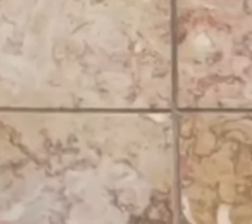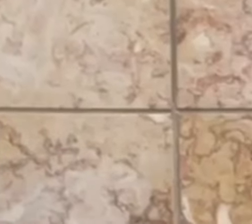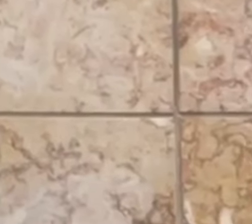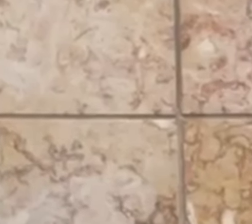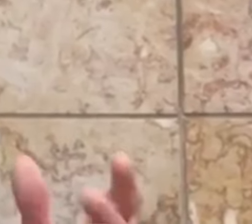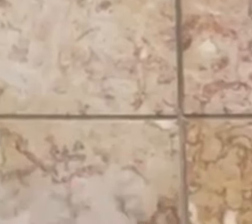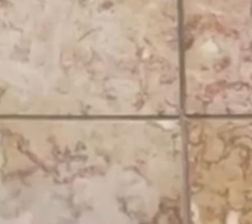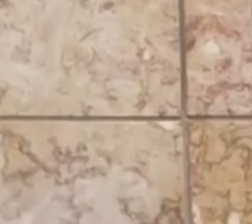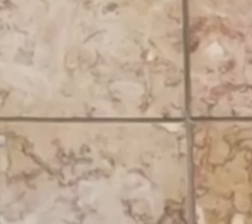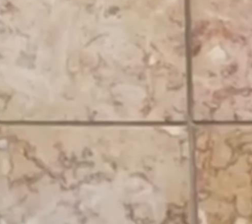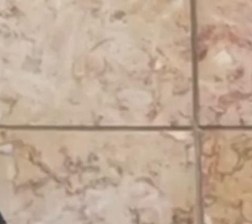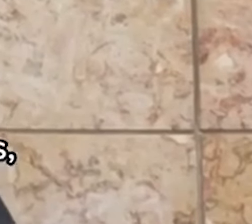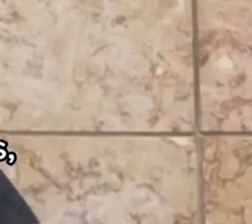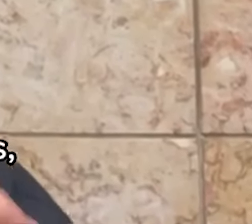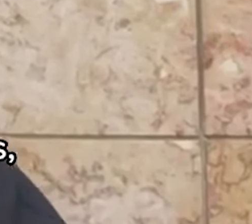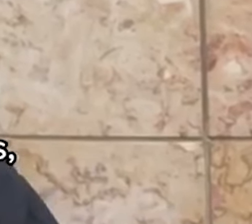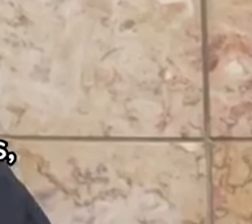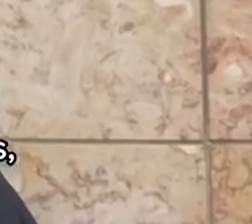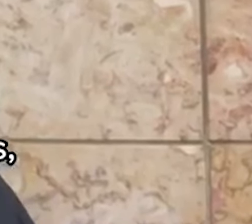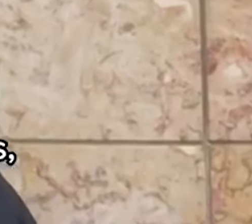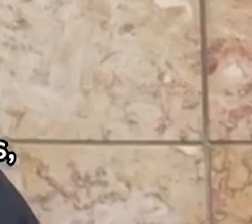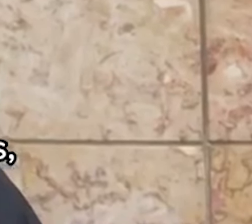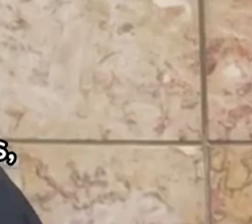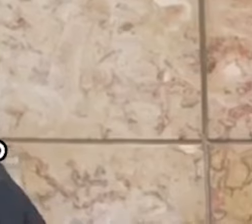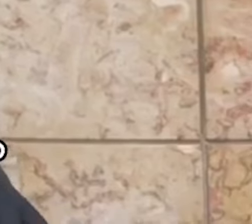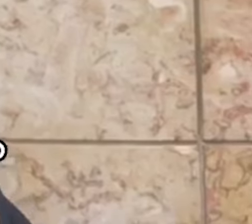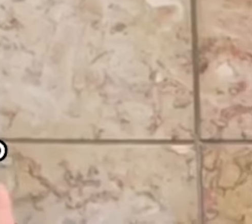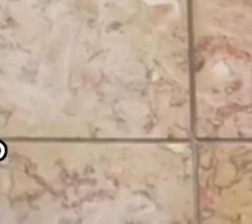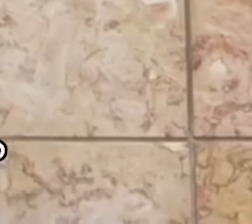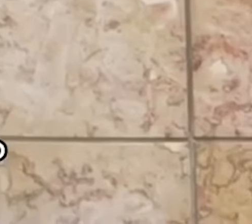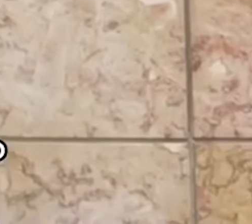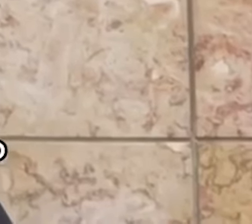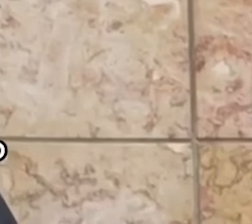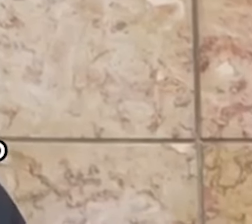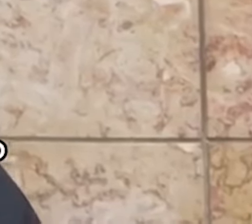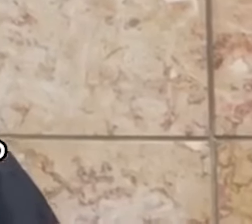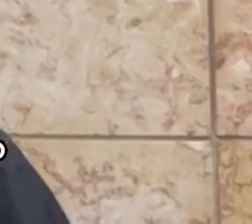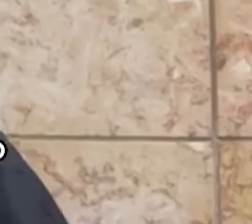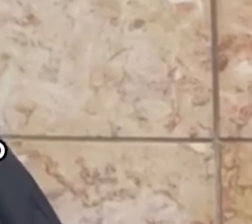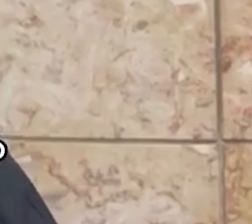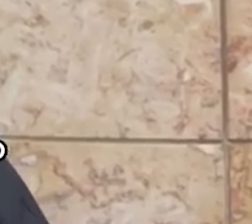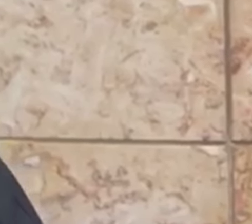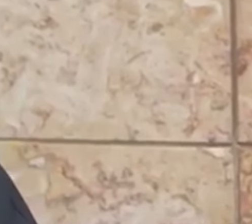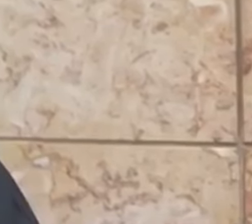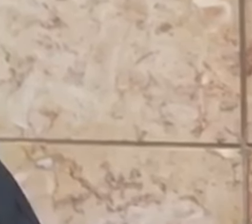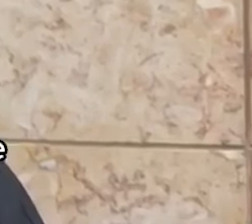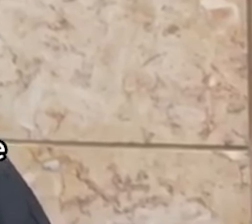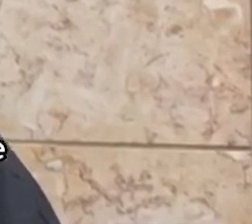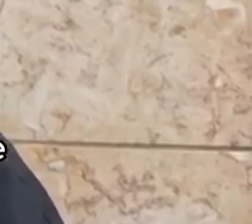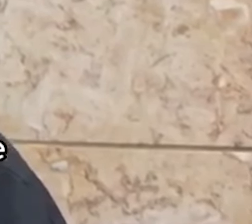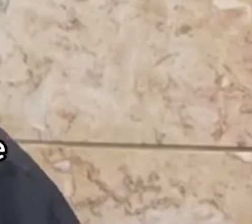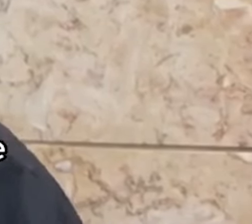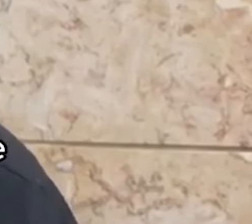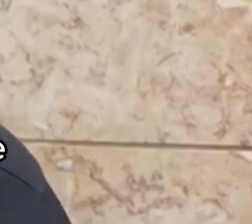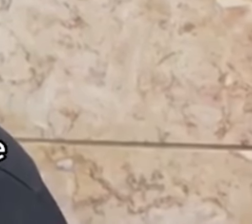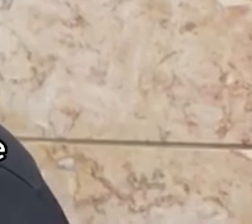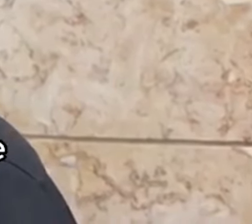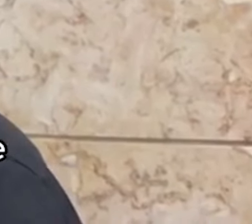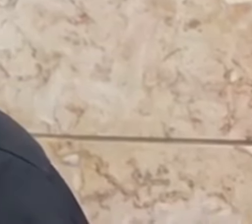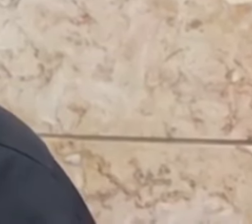pois ao contrário o amor contrai a liberação das drogas contrário a ideologia de gênero Ou seja